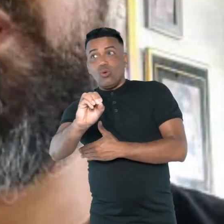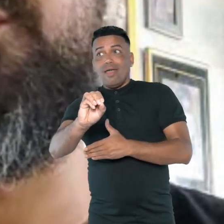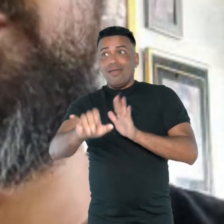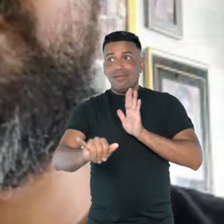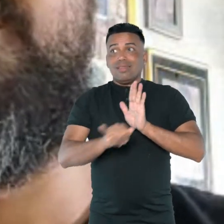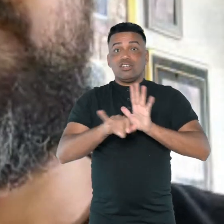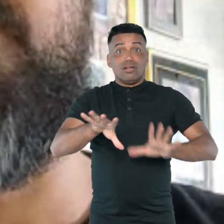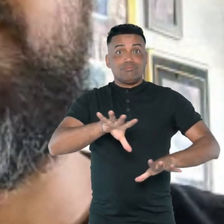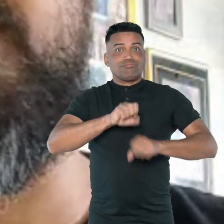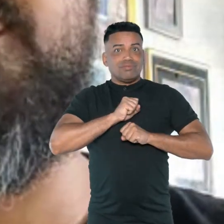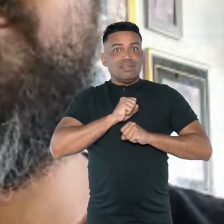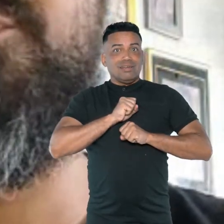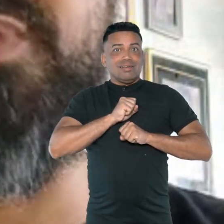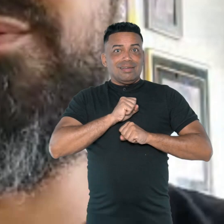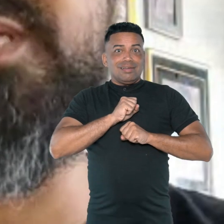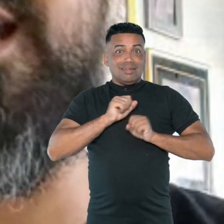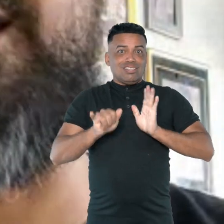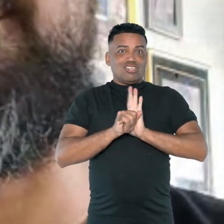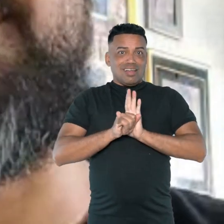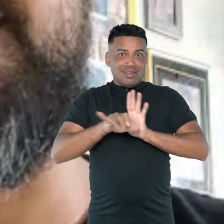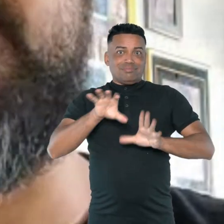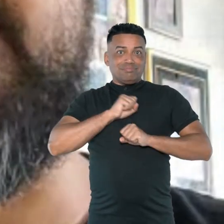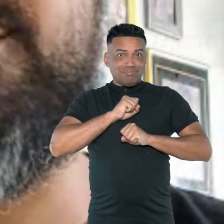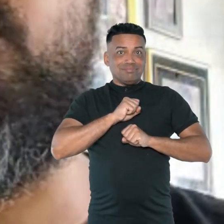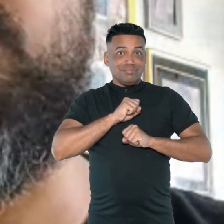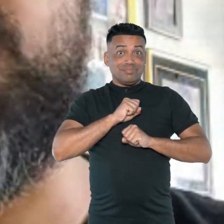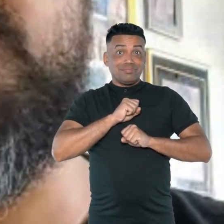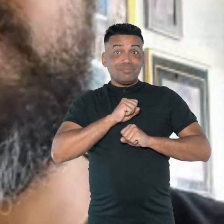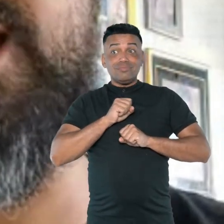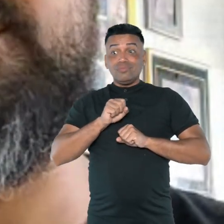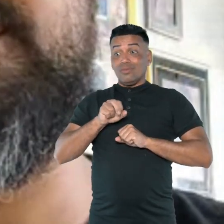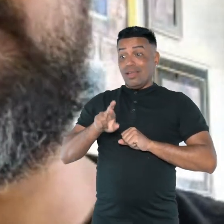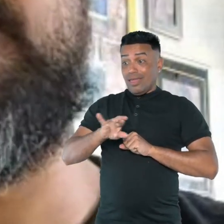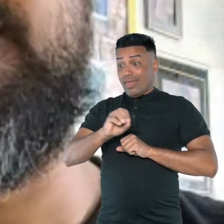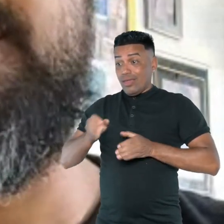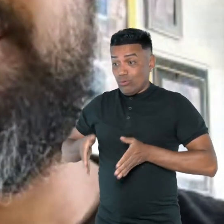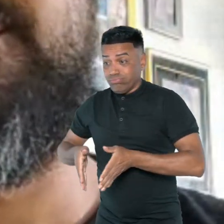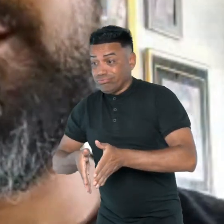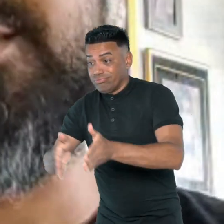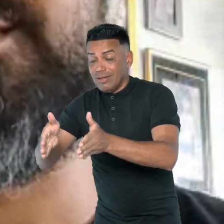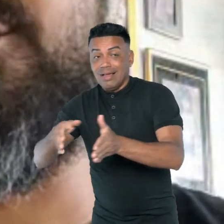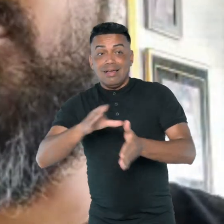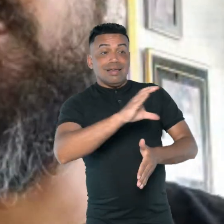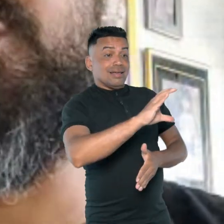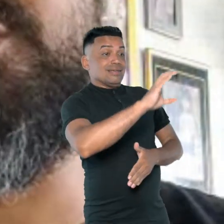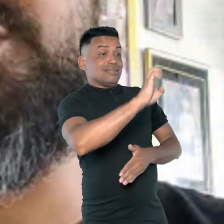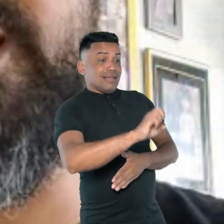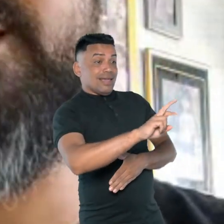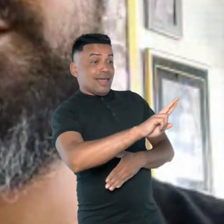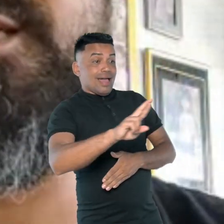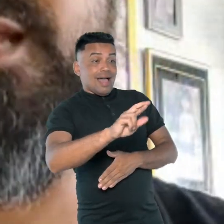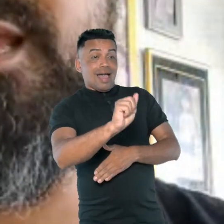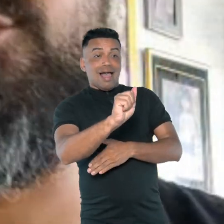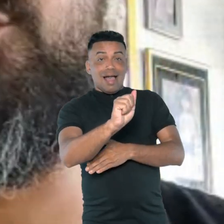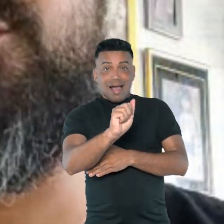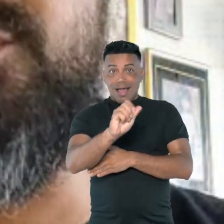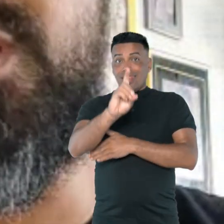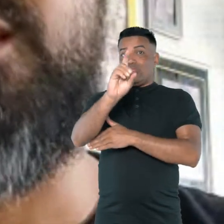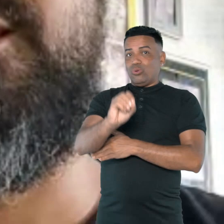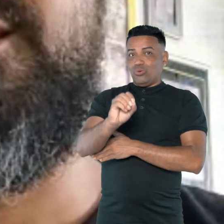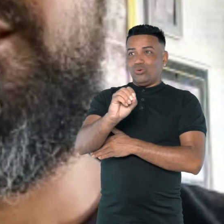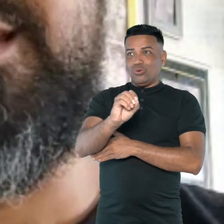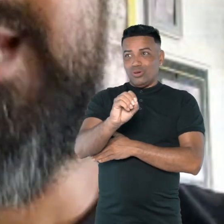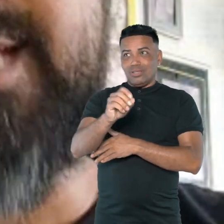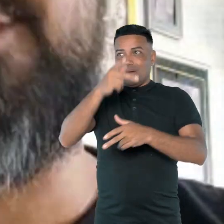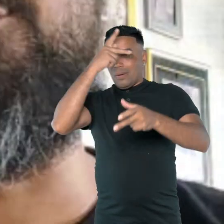nosso nascimento, pelo rio, pelo cerrado. E aí essa cultura que nasce desse encontro de gente e